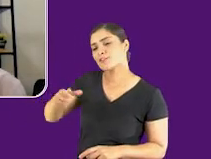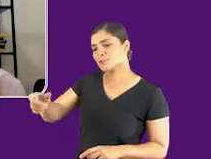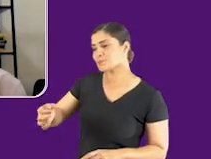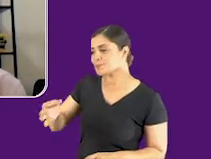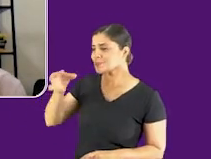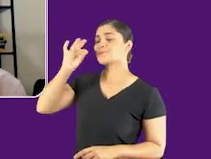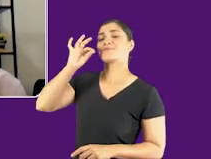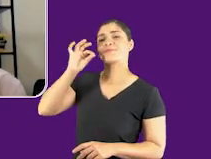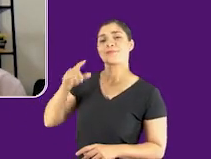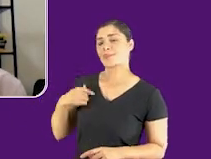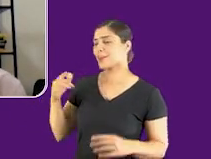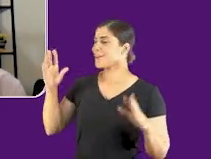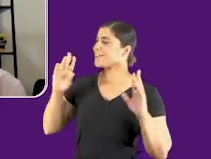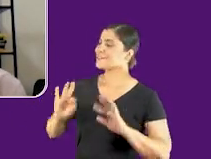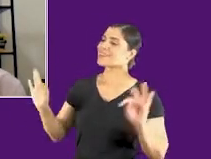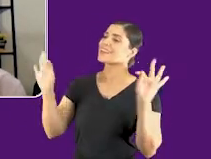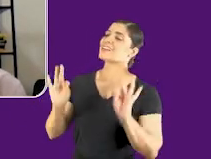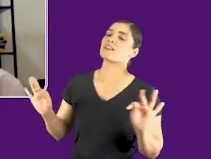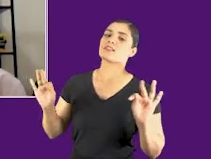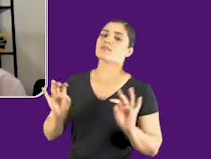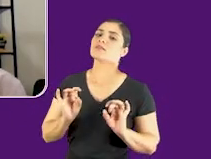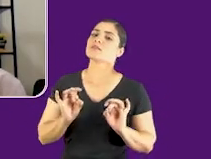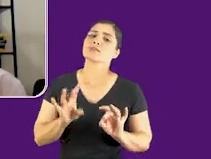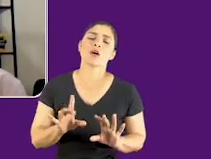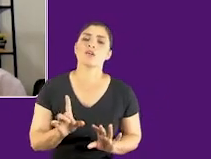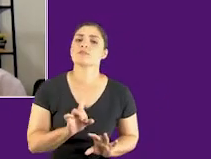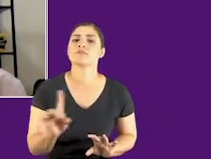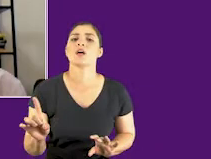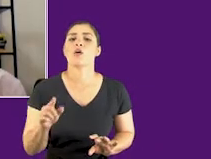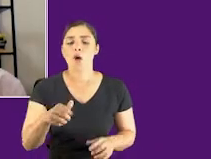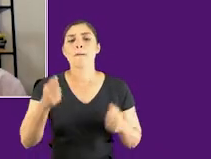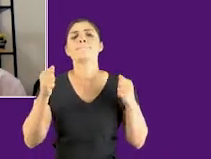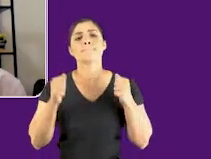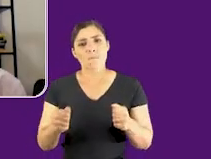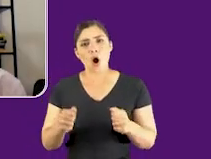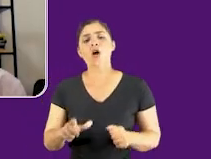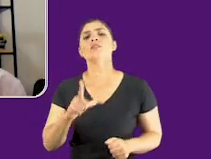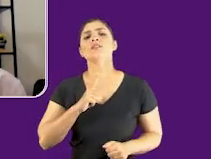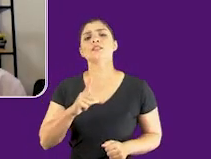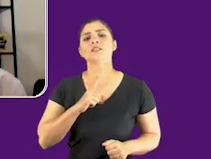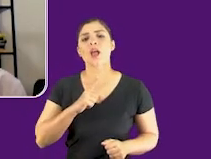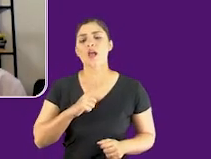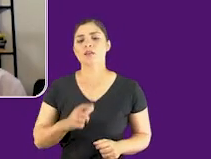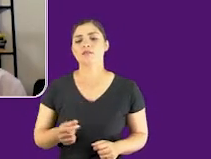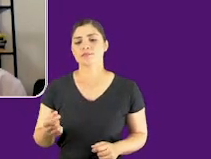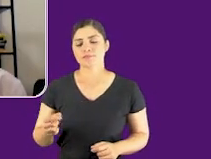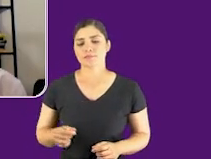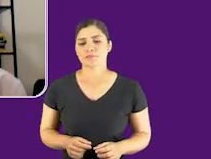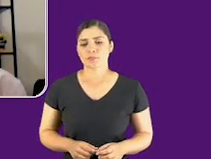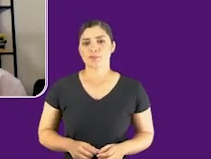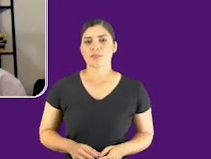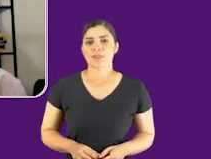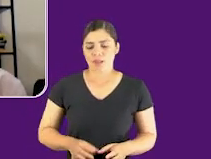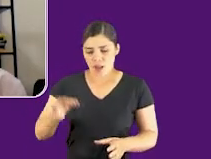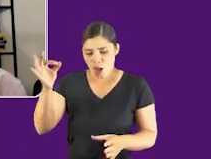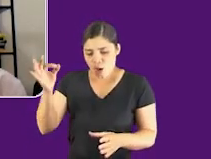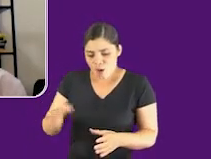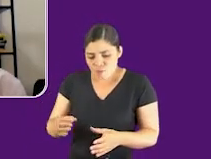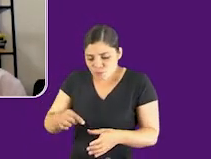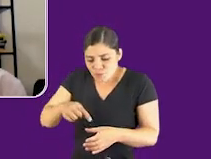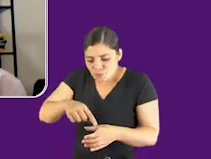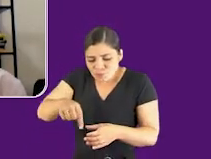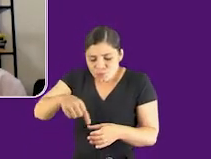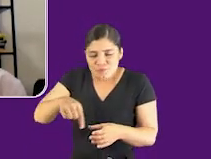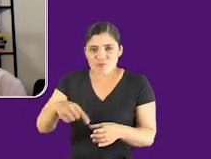por E como eu chegou e você tá feliz mas você pode ter uma coisa que nós chamamos personalizei chonete isqueiro